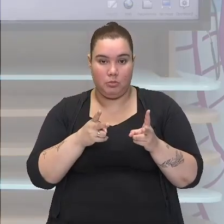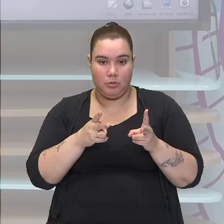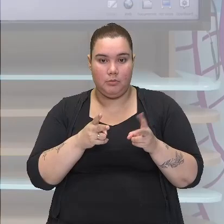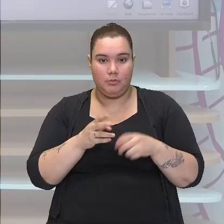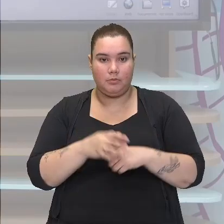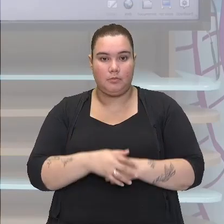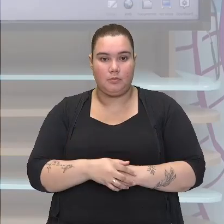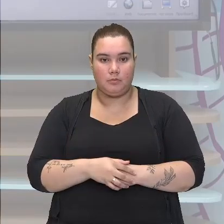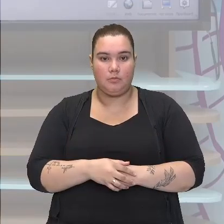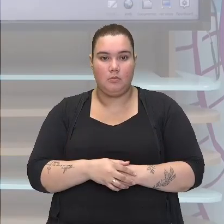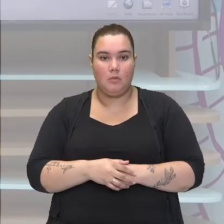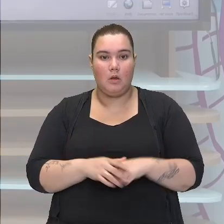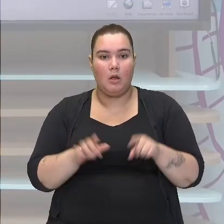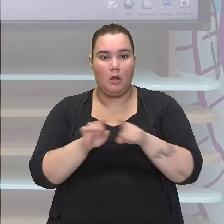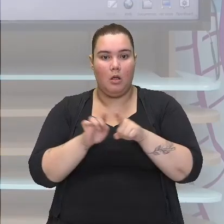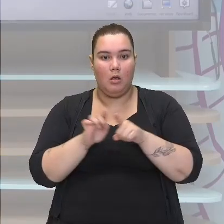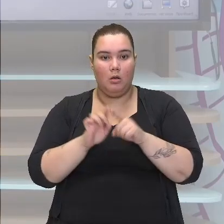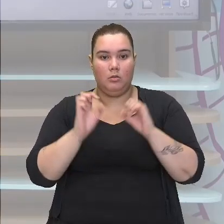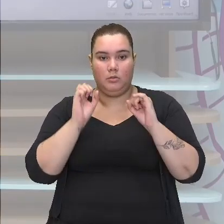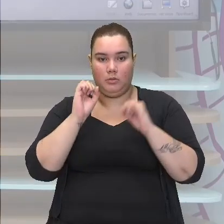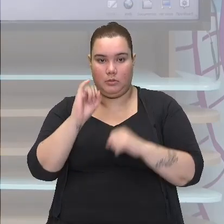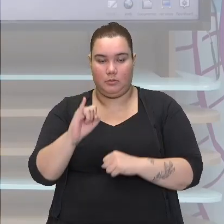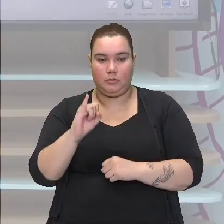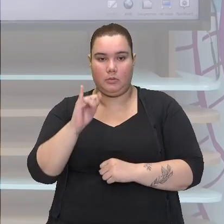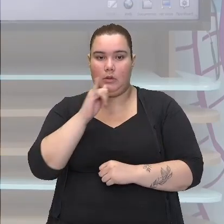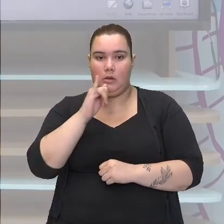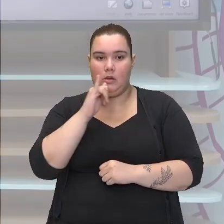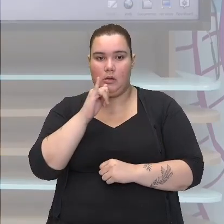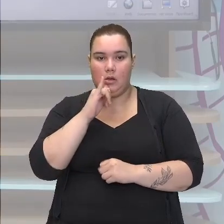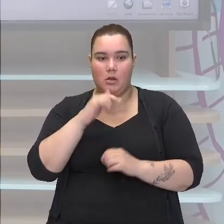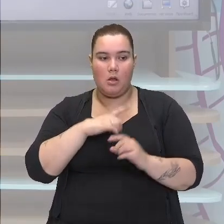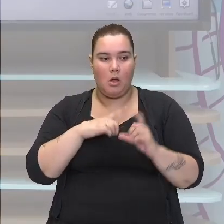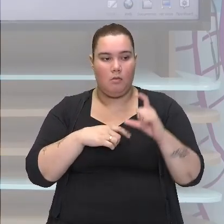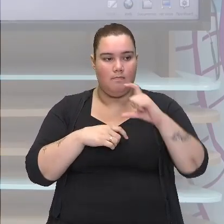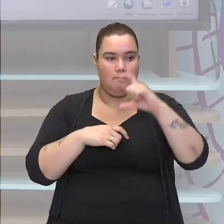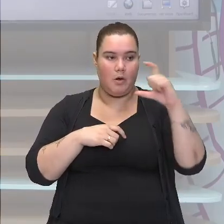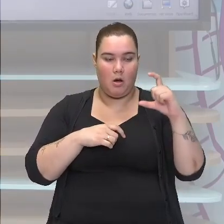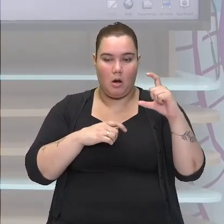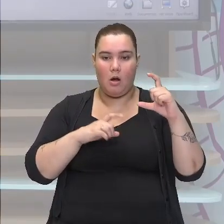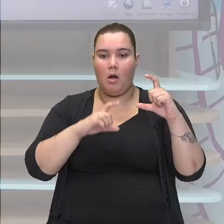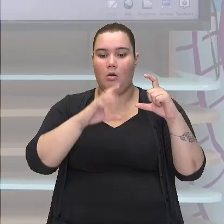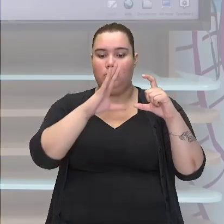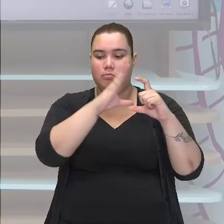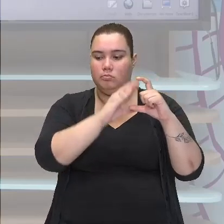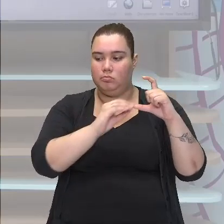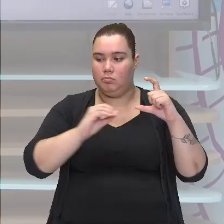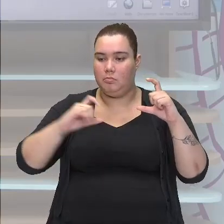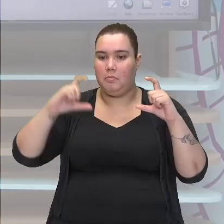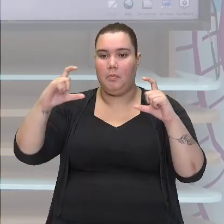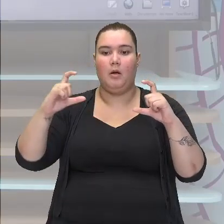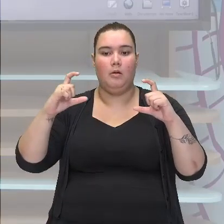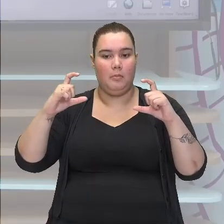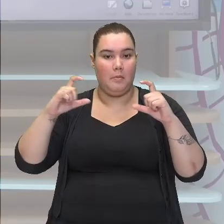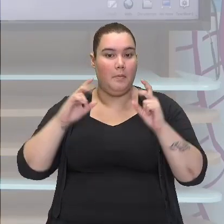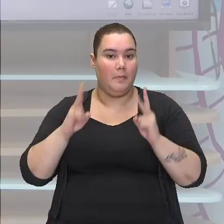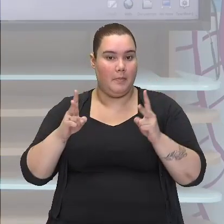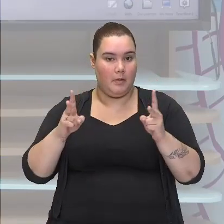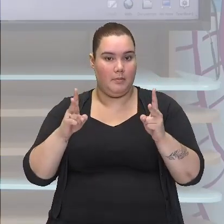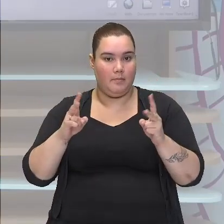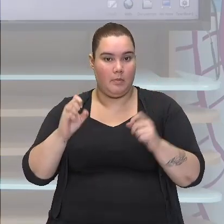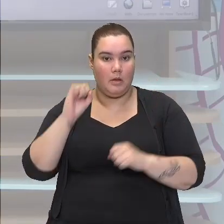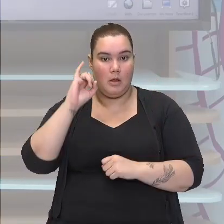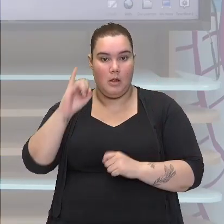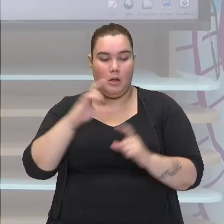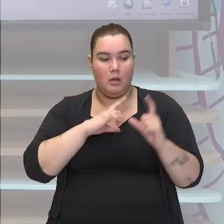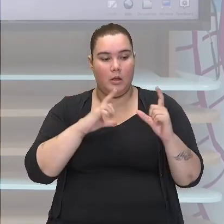vou manter a orientação. Se ela está de cabeça para cima, ela vai manter a movimentação de cabeça para cima. Se